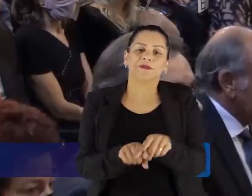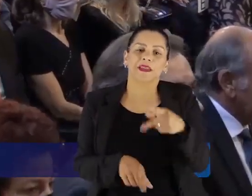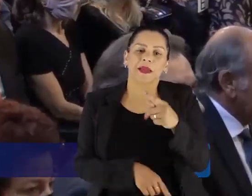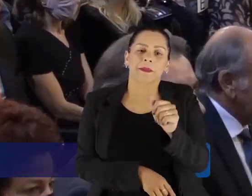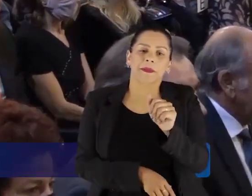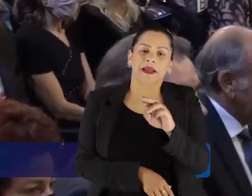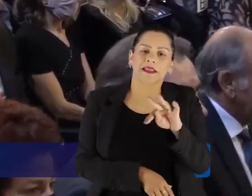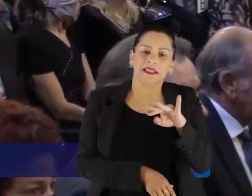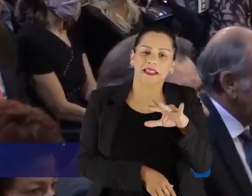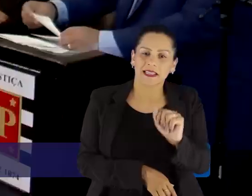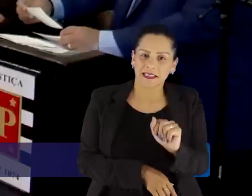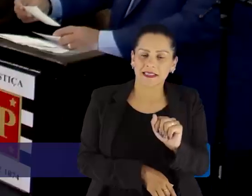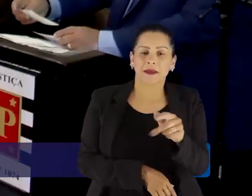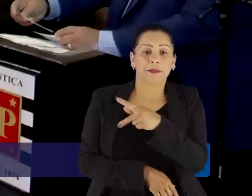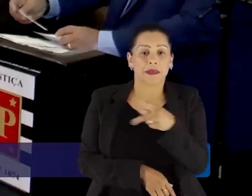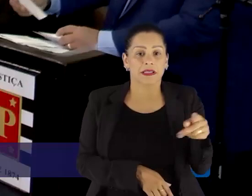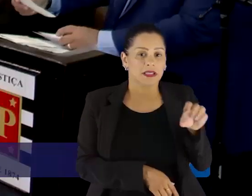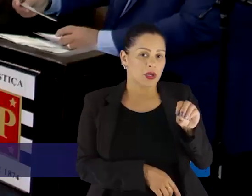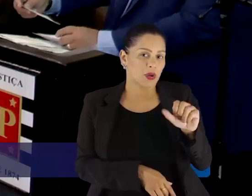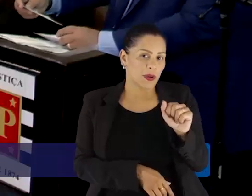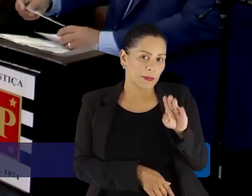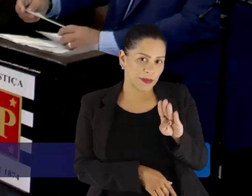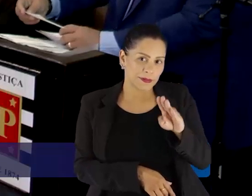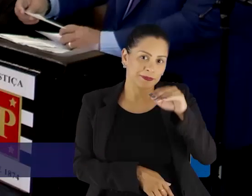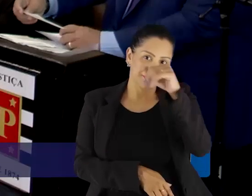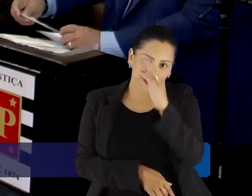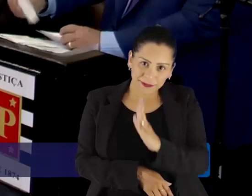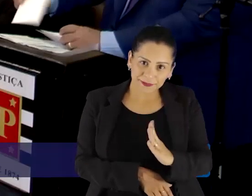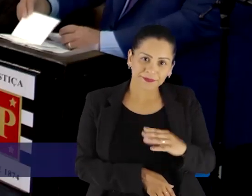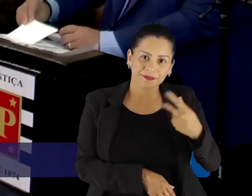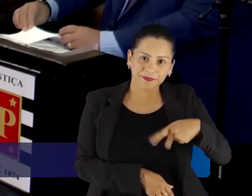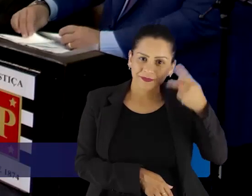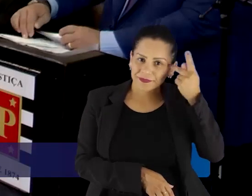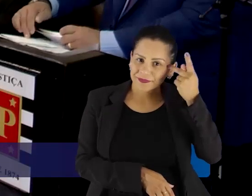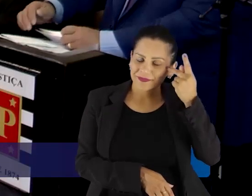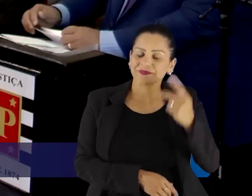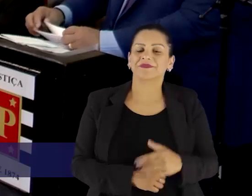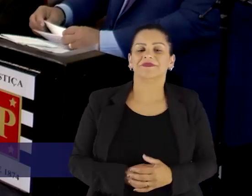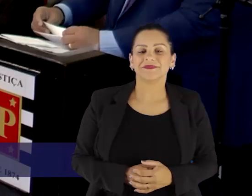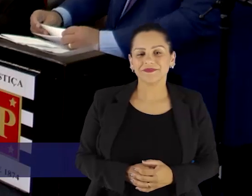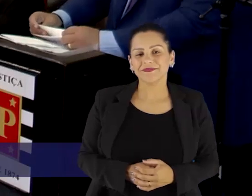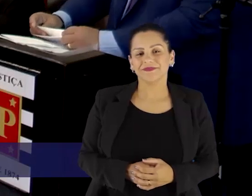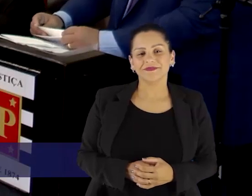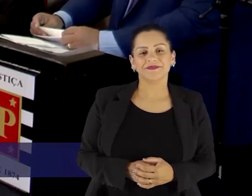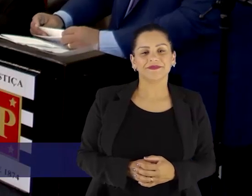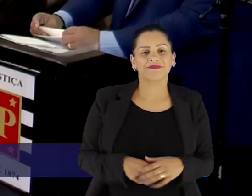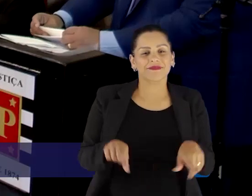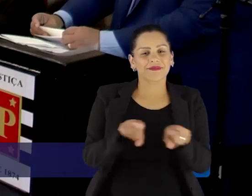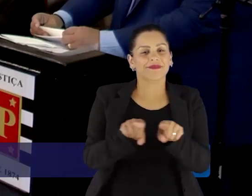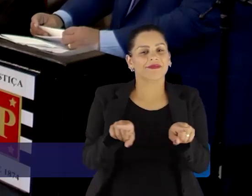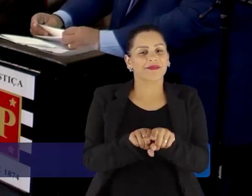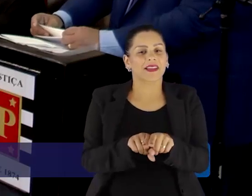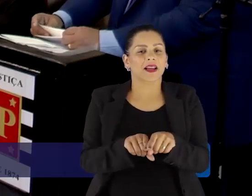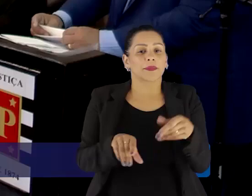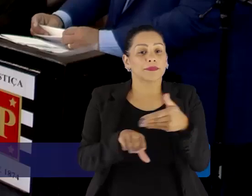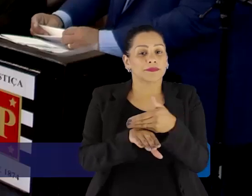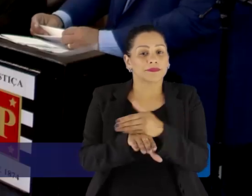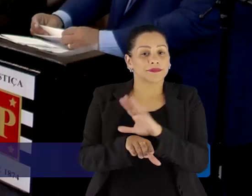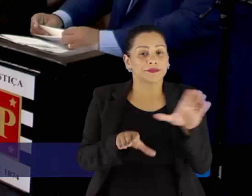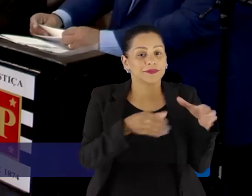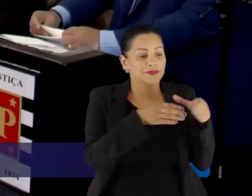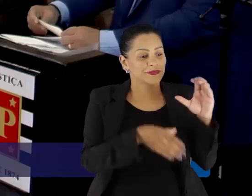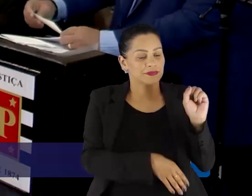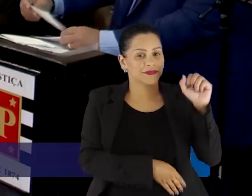Patricia vanzolini presidente da Ordem dos Advogados do Brasil da seção São Paulo os membros do Conselho superior